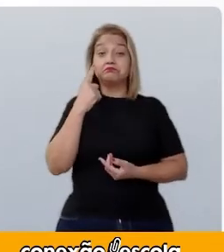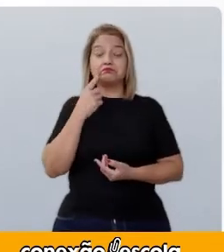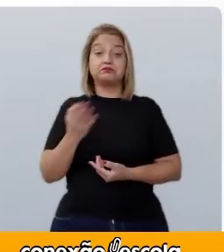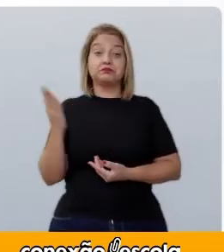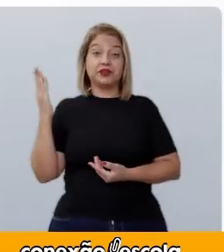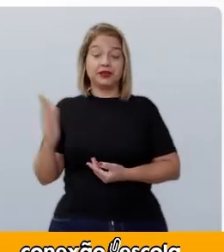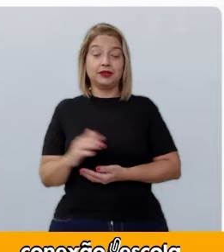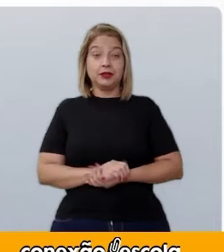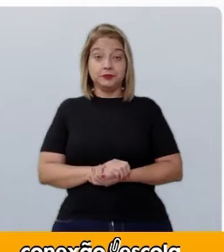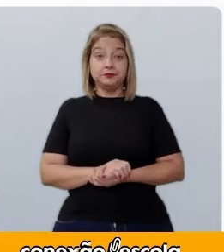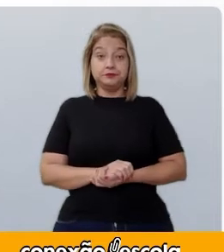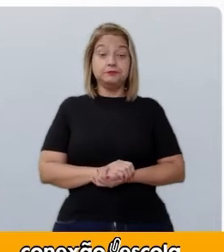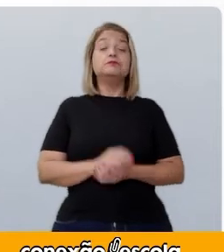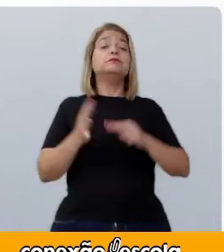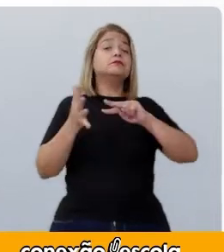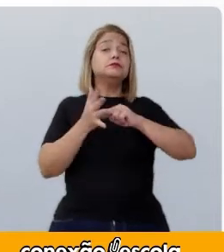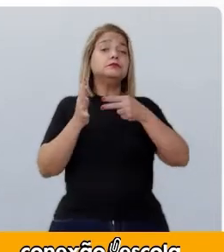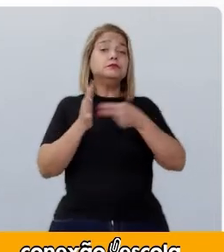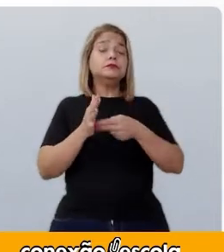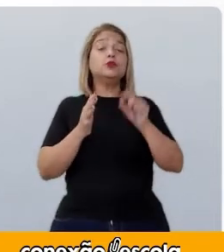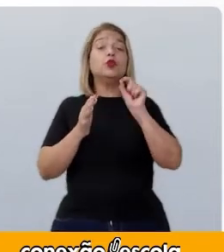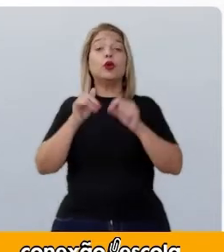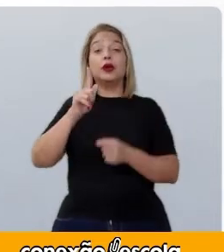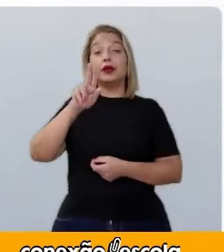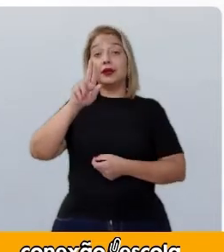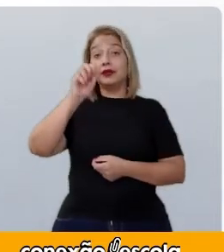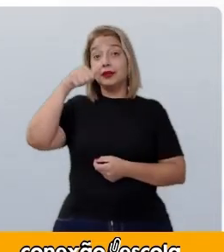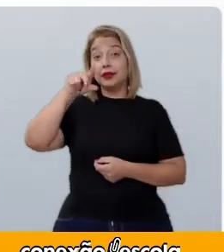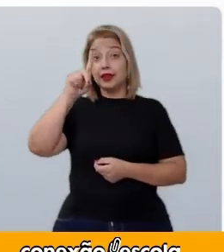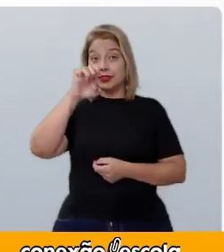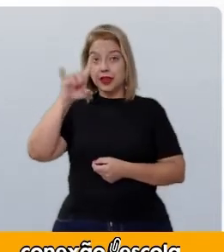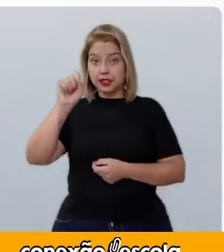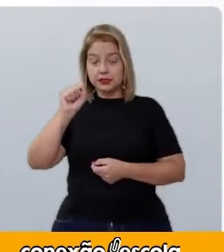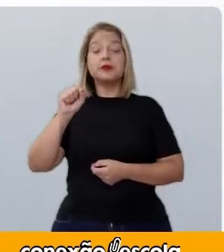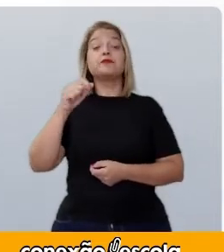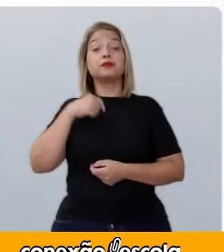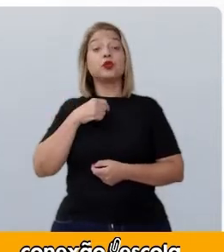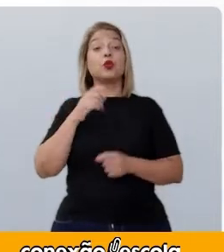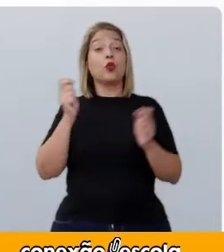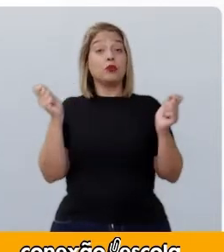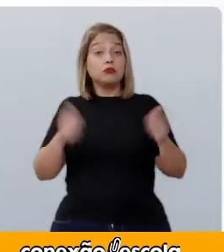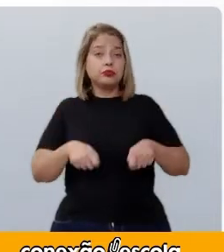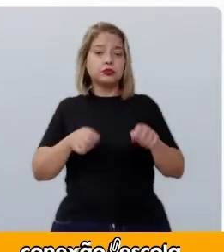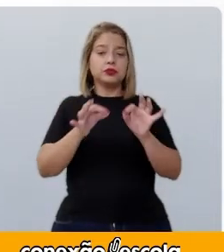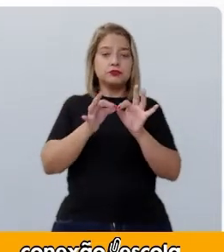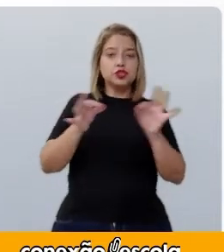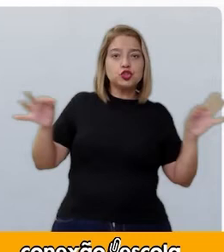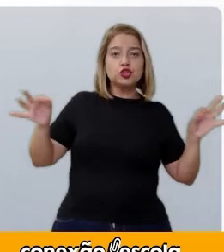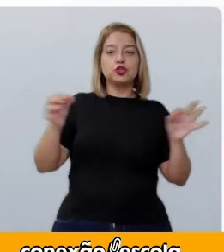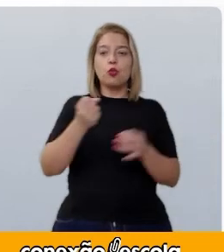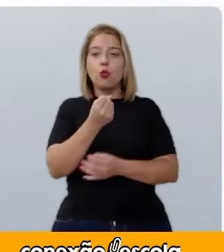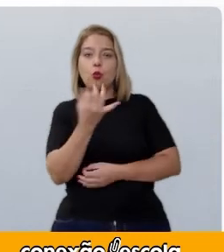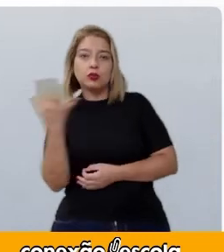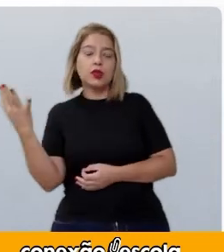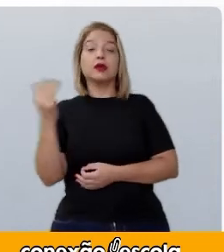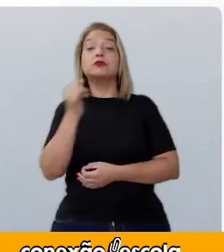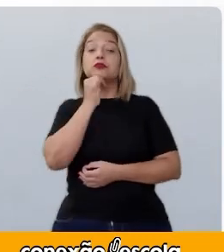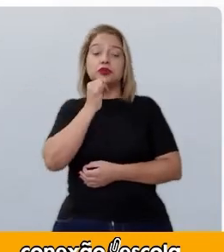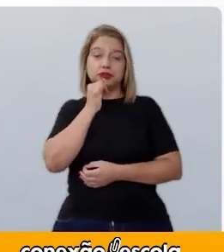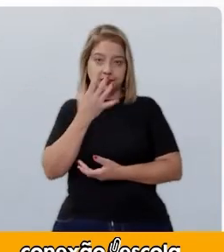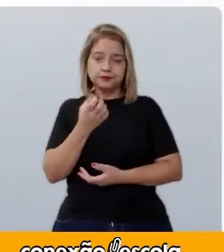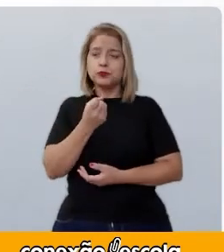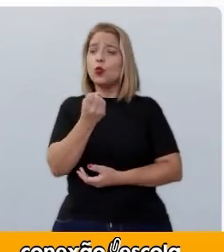É tudo aquilo que podemos medir ou contar. Por exemplo, o número de alunos em uma sala de